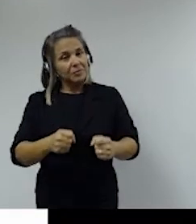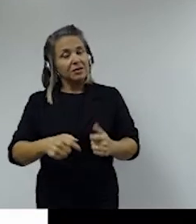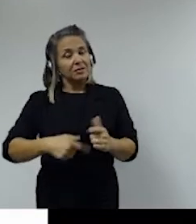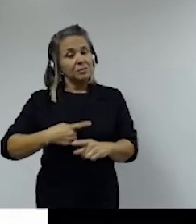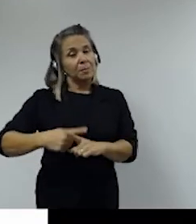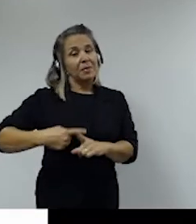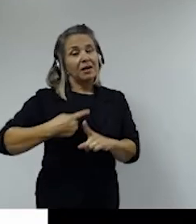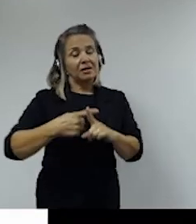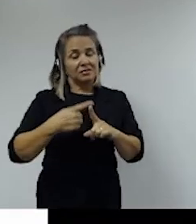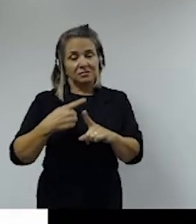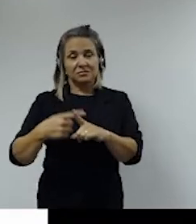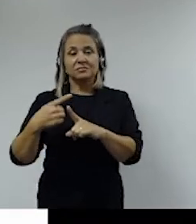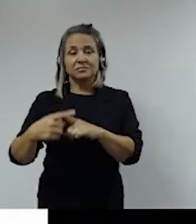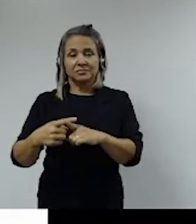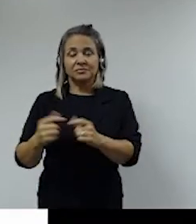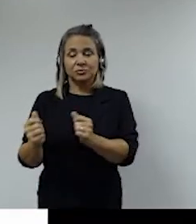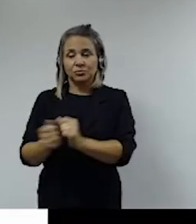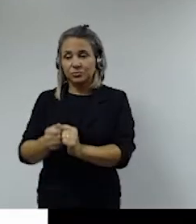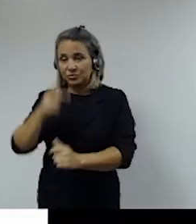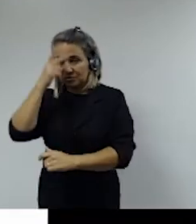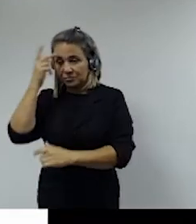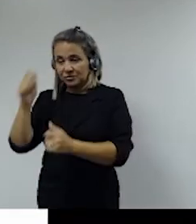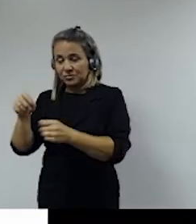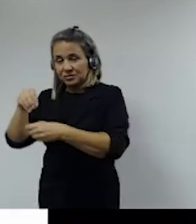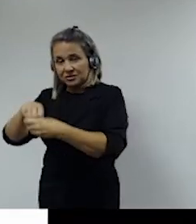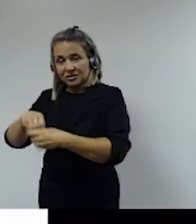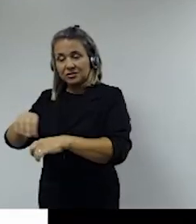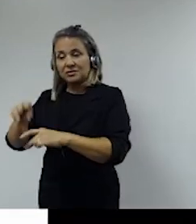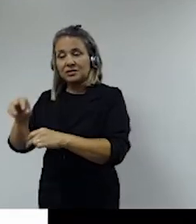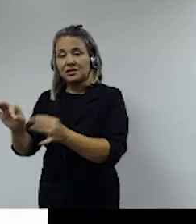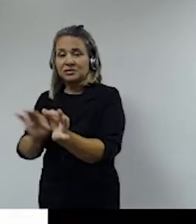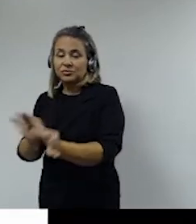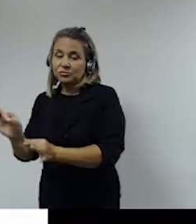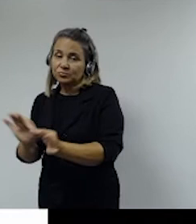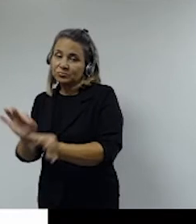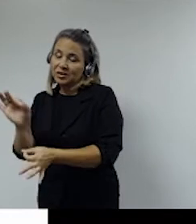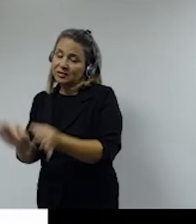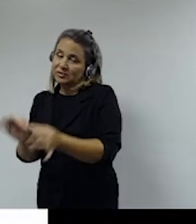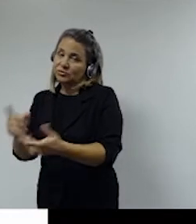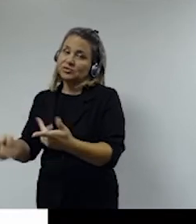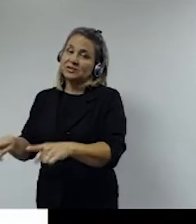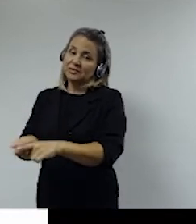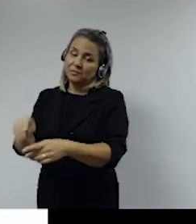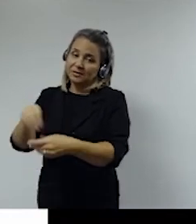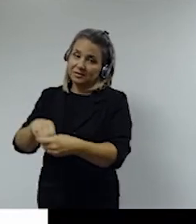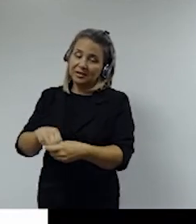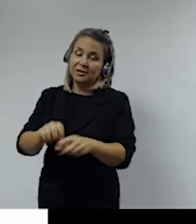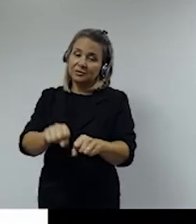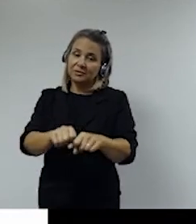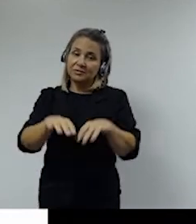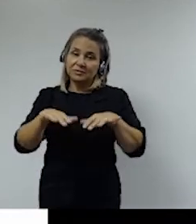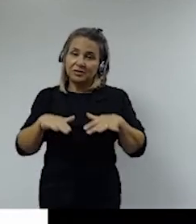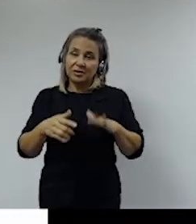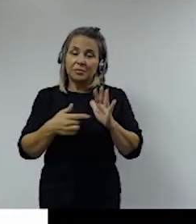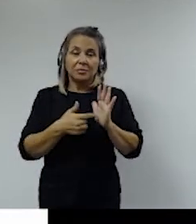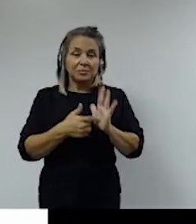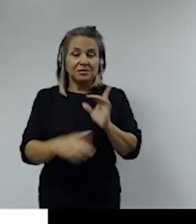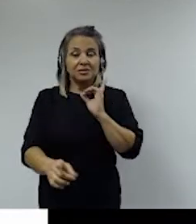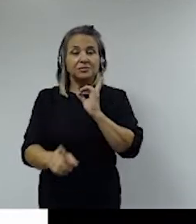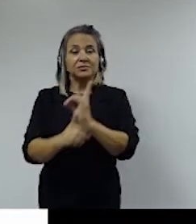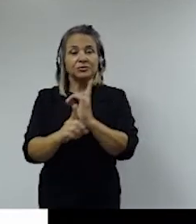realmente o aprimoramento dos operadores do sistema de justiça que atuam também nessas audiências, para identificar tortura e